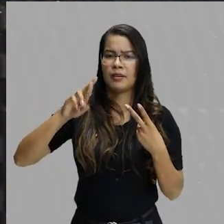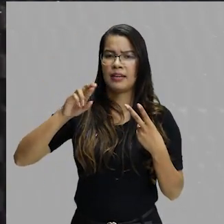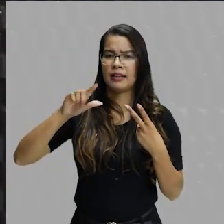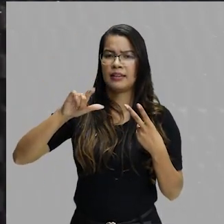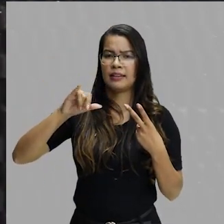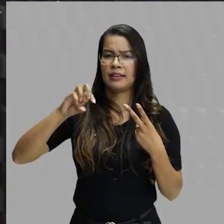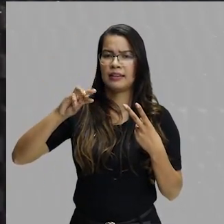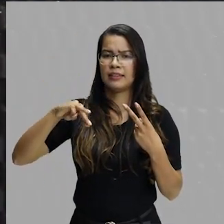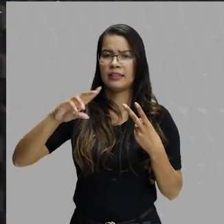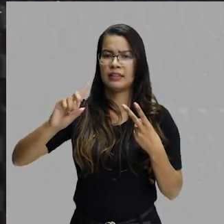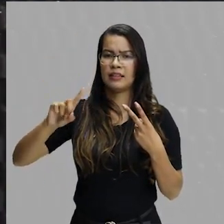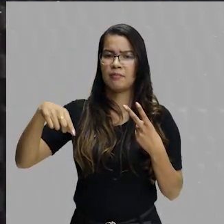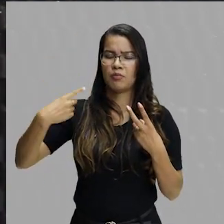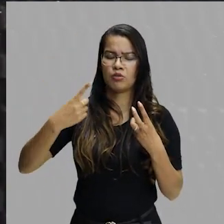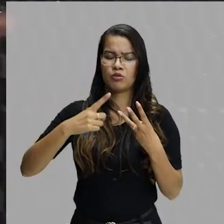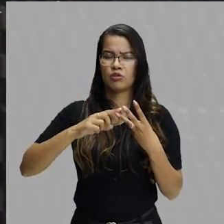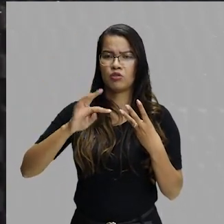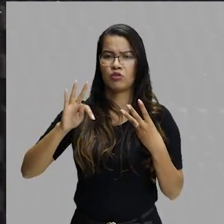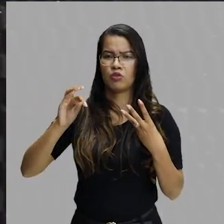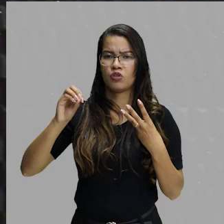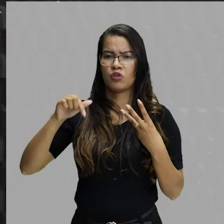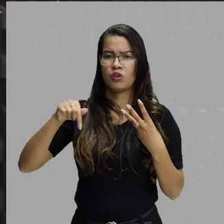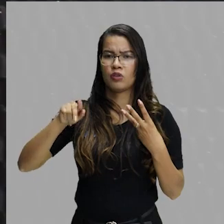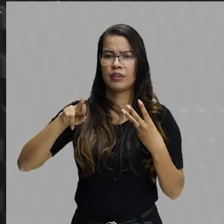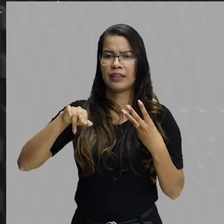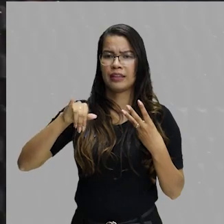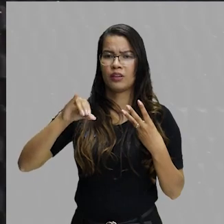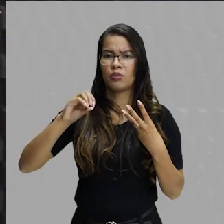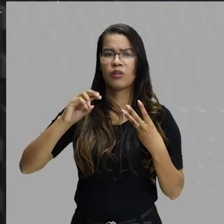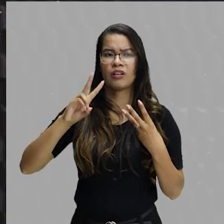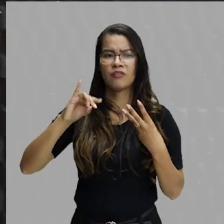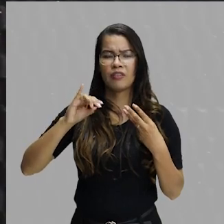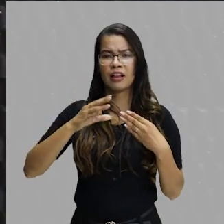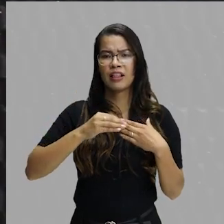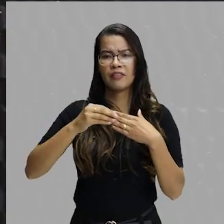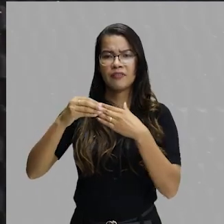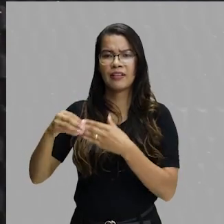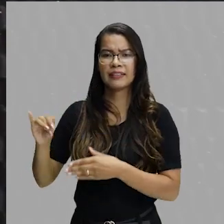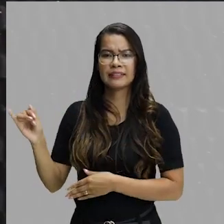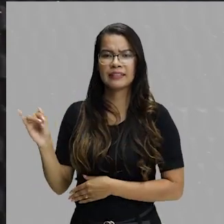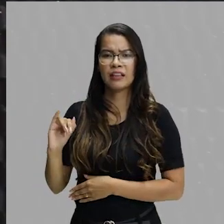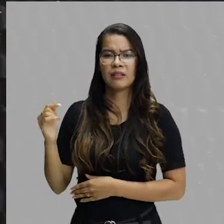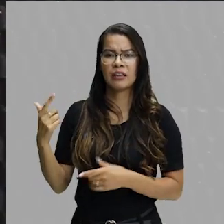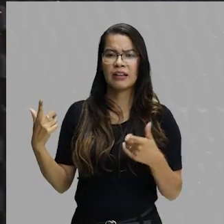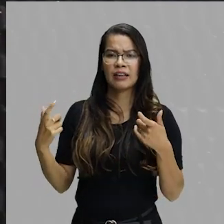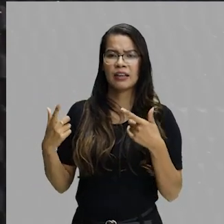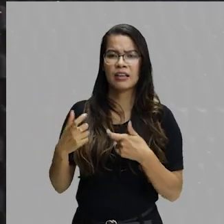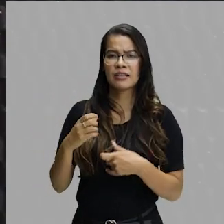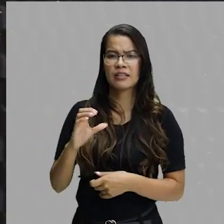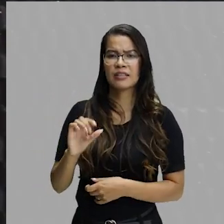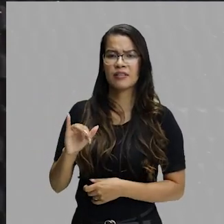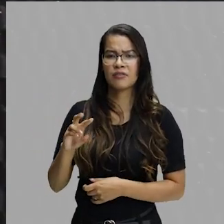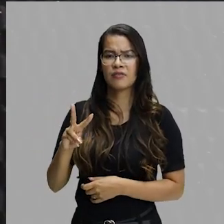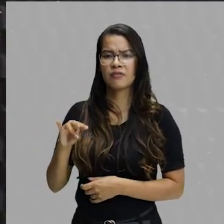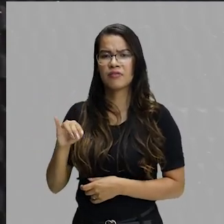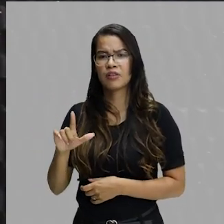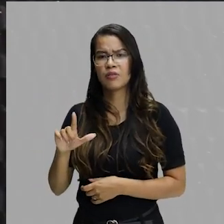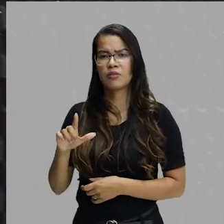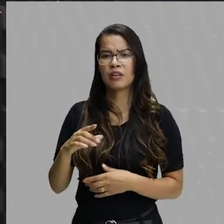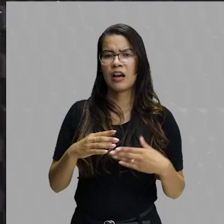levar, que literalmente arrasta a Itália para a Guerra Civil na Espanha, arrasta a Itália para a Segunda Guerra